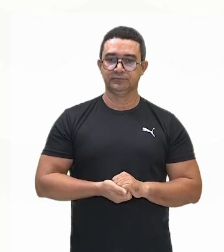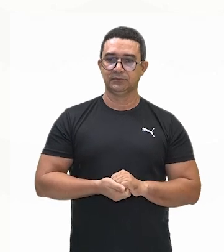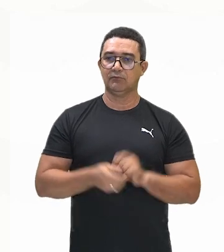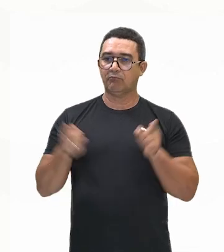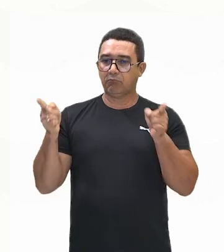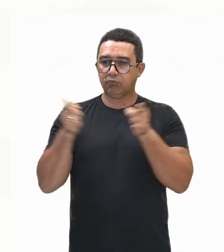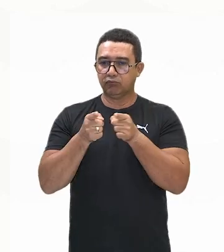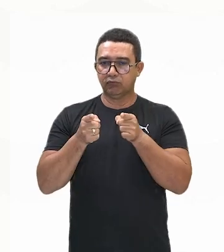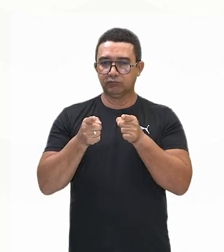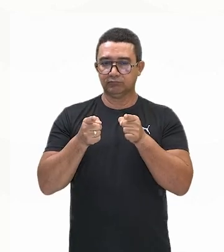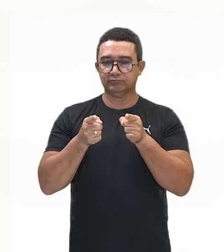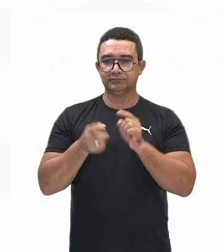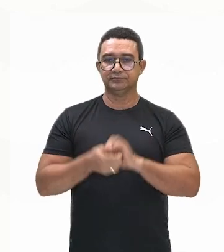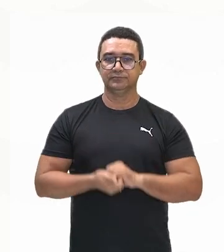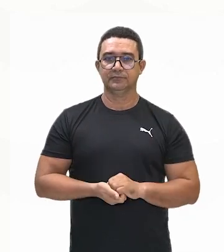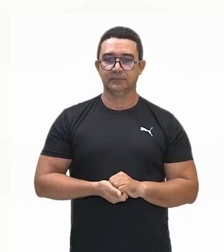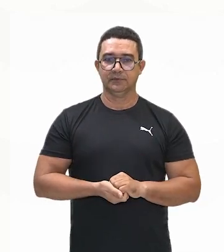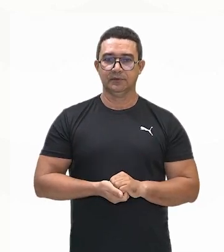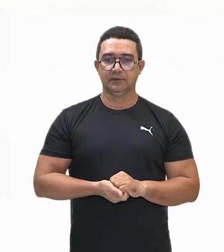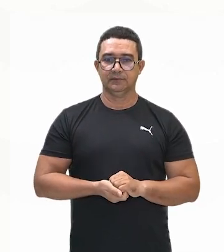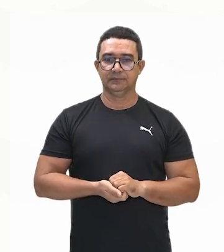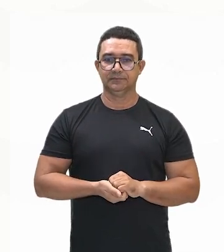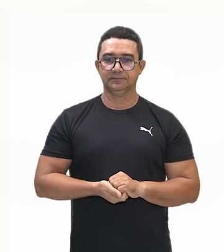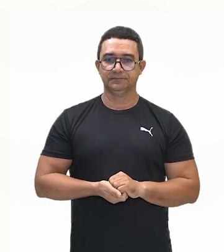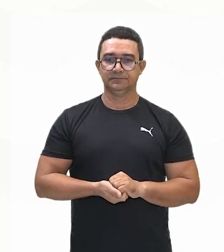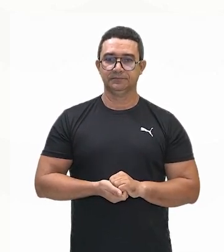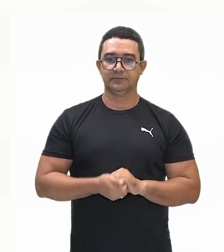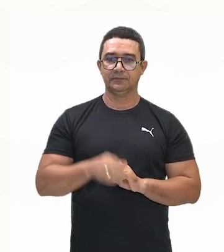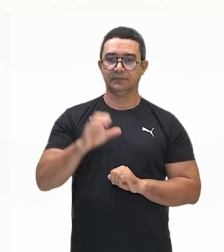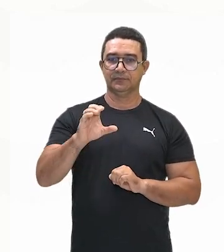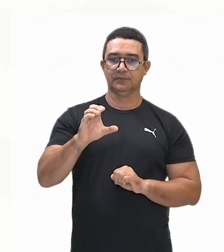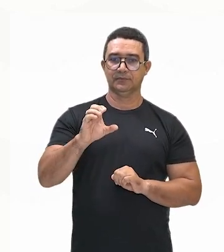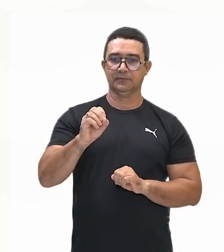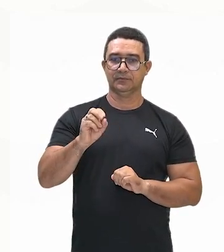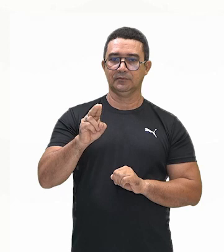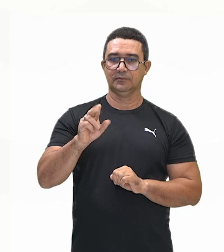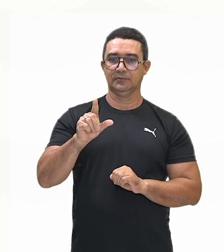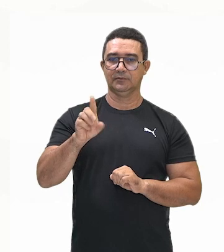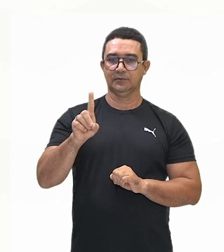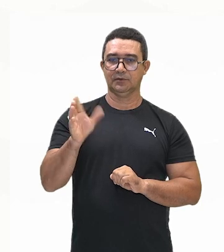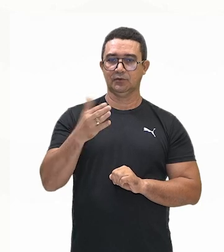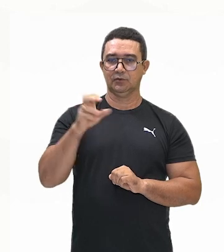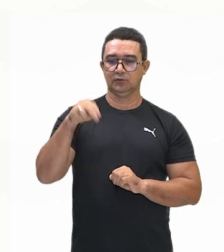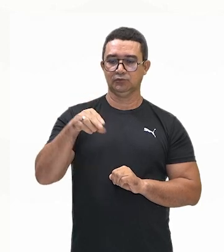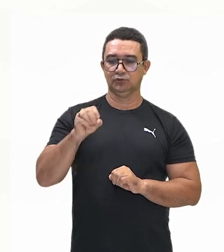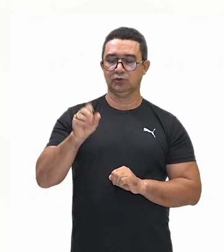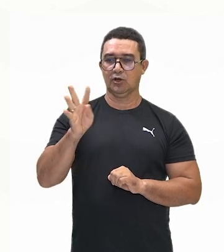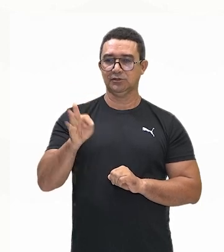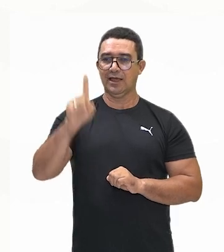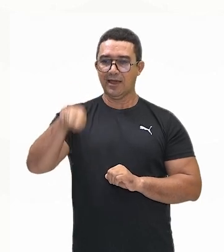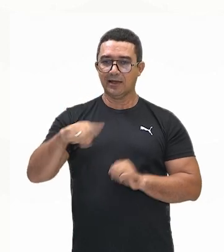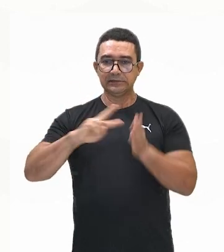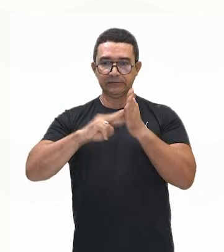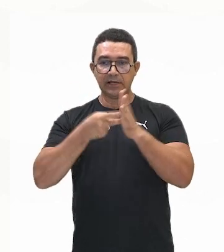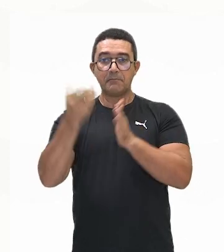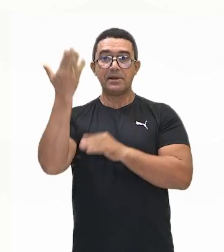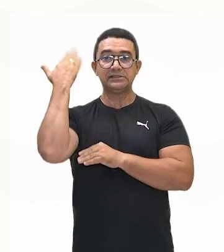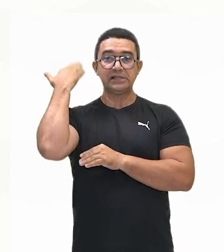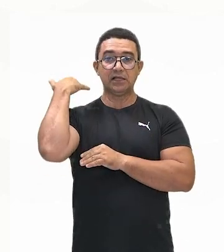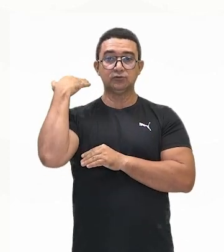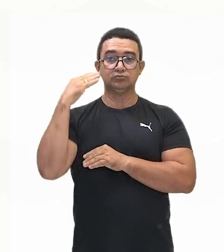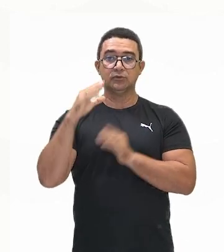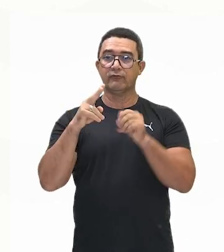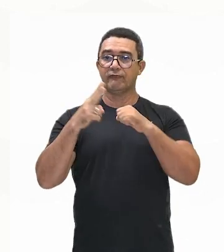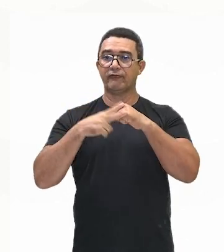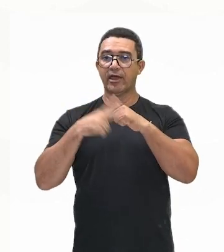abreviada. Could not, que é inclusive o passado de can, tá? É o passado de can, se can